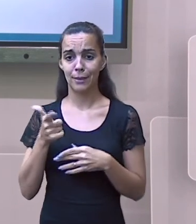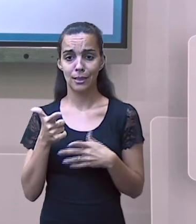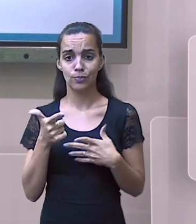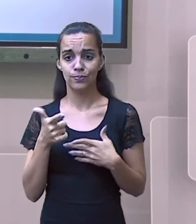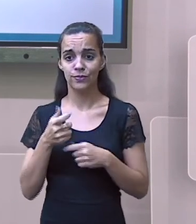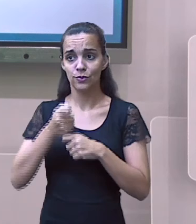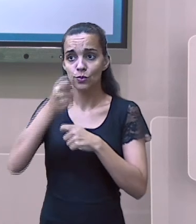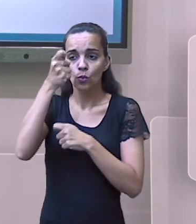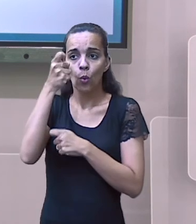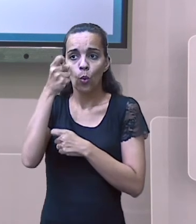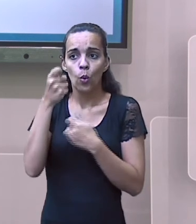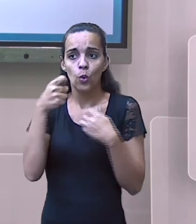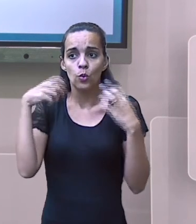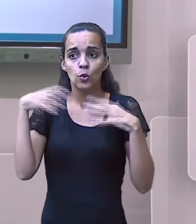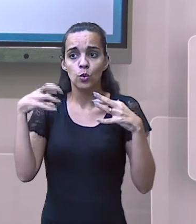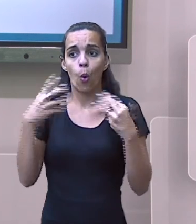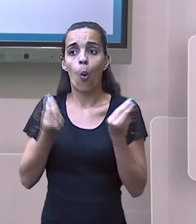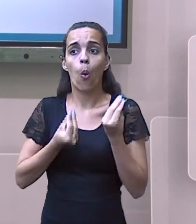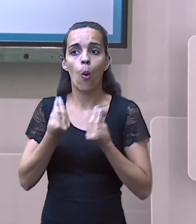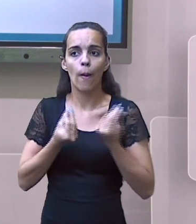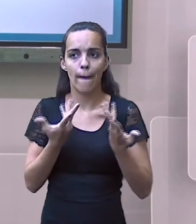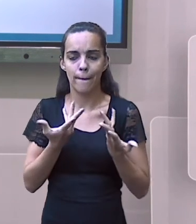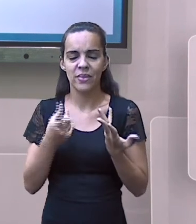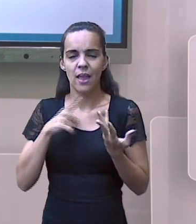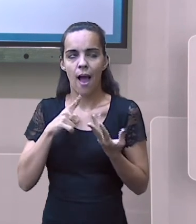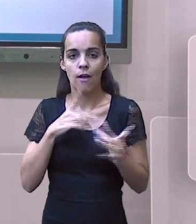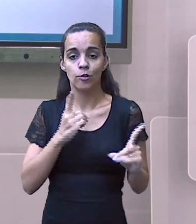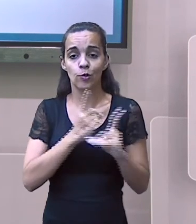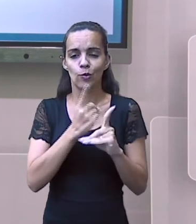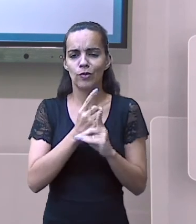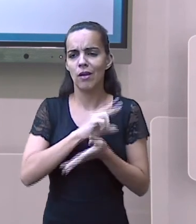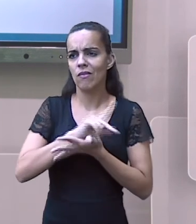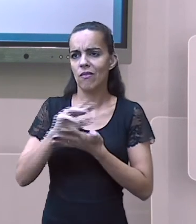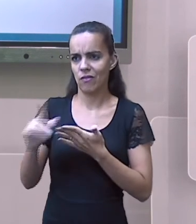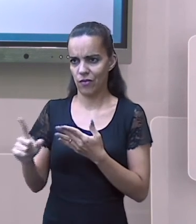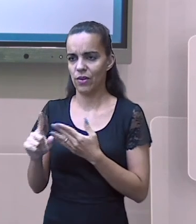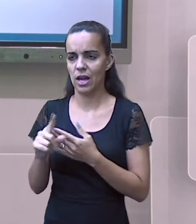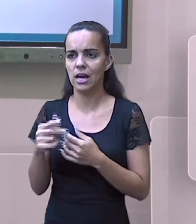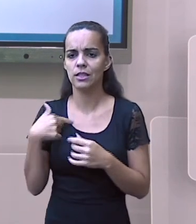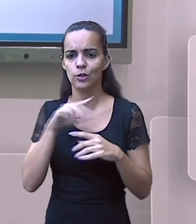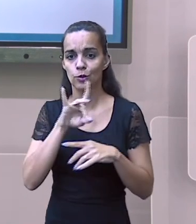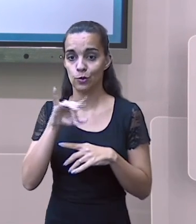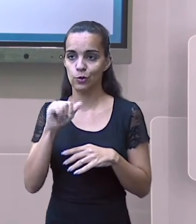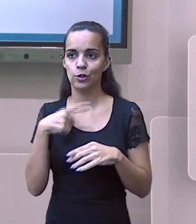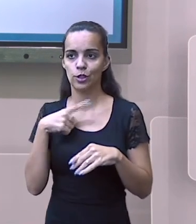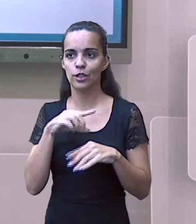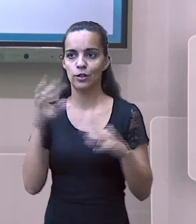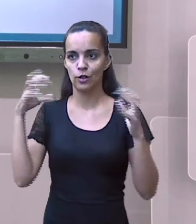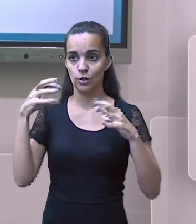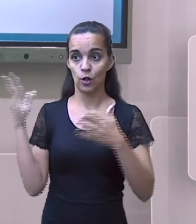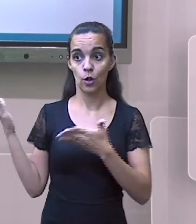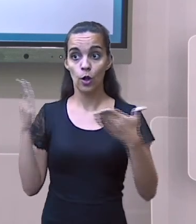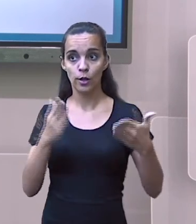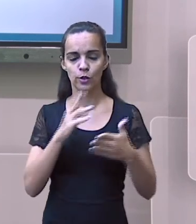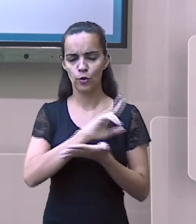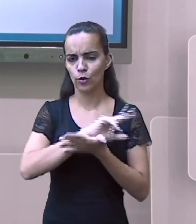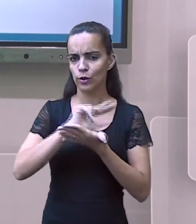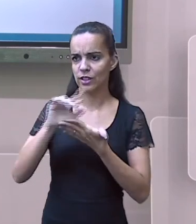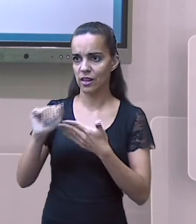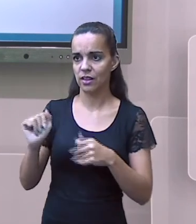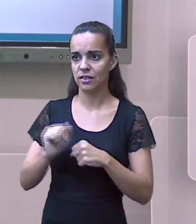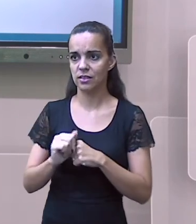guarda-chuva. Então, nós encontramos diversas soluções para nos proteger da chuva. Eu trouxe aqui